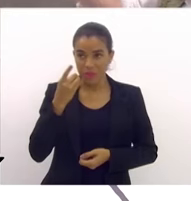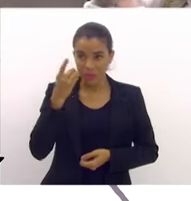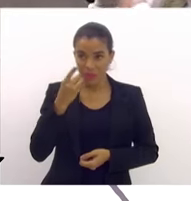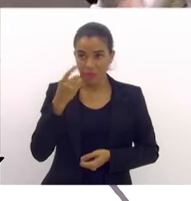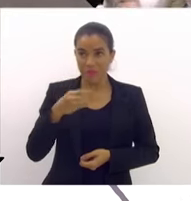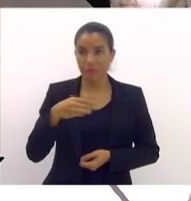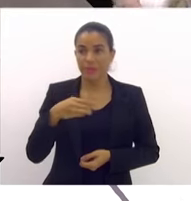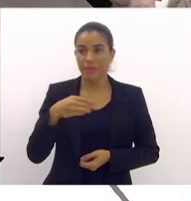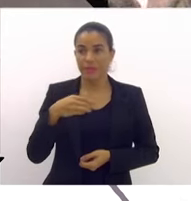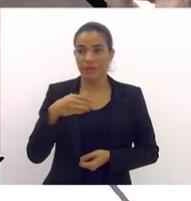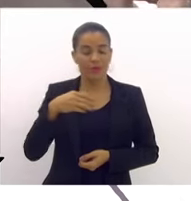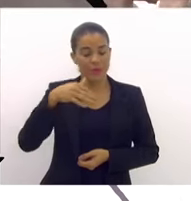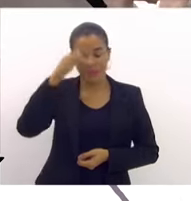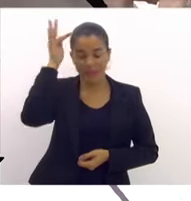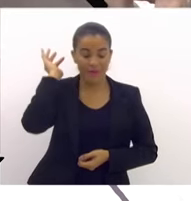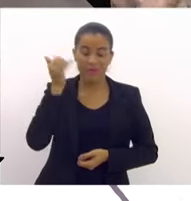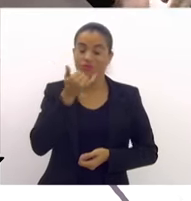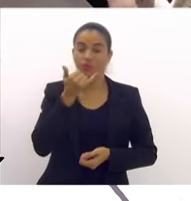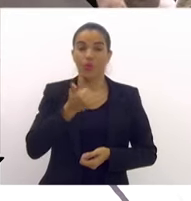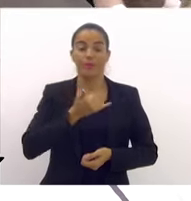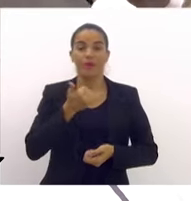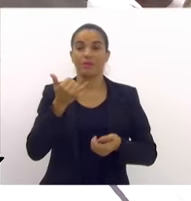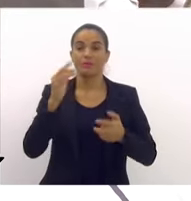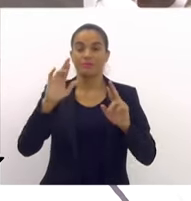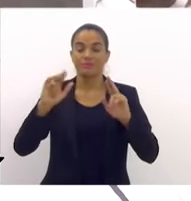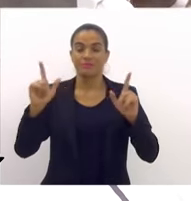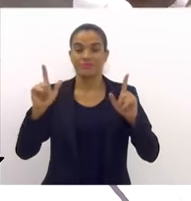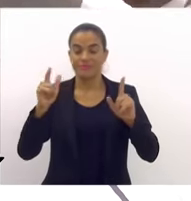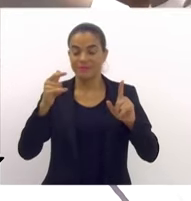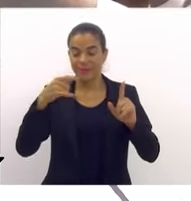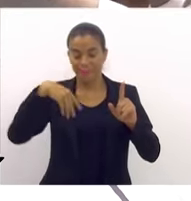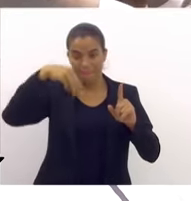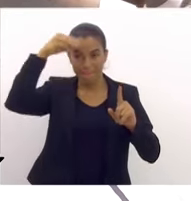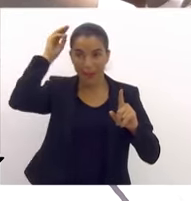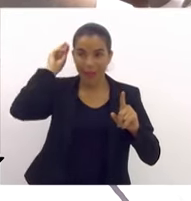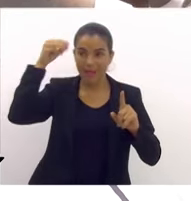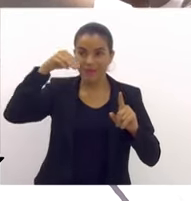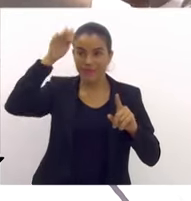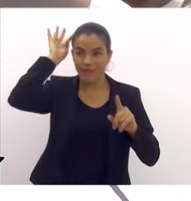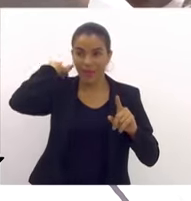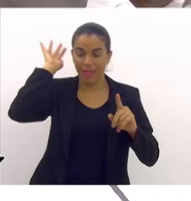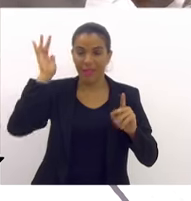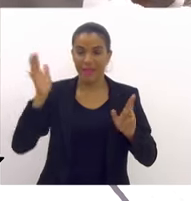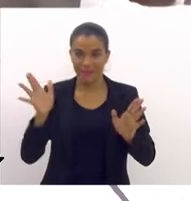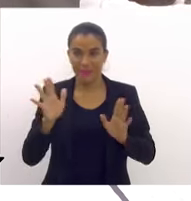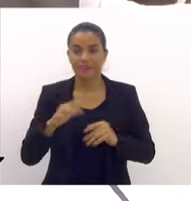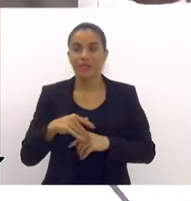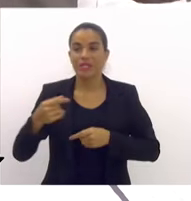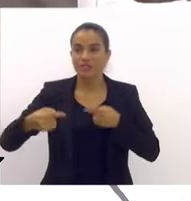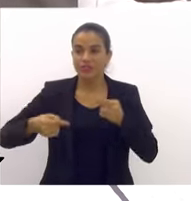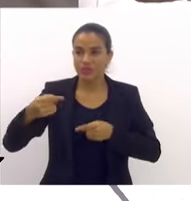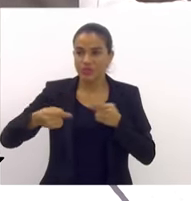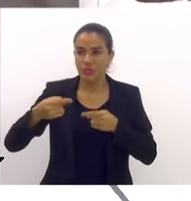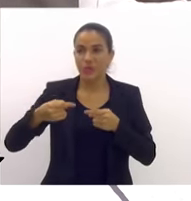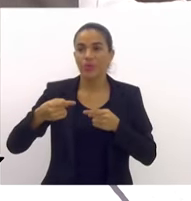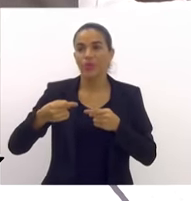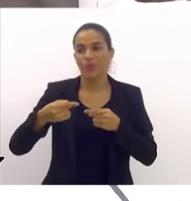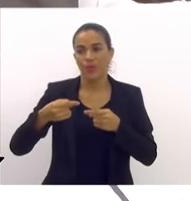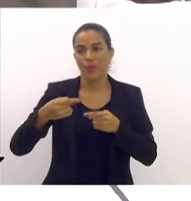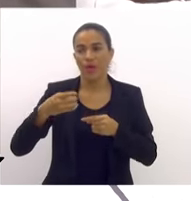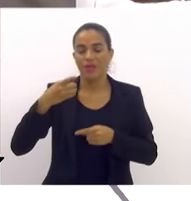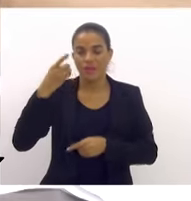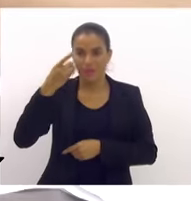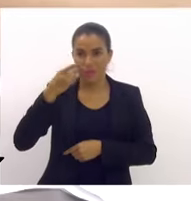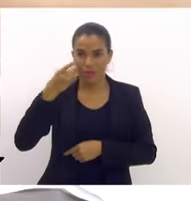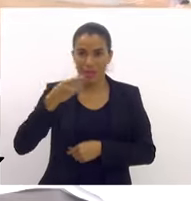né? Deputado Freire. Presidente, desculpe. Presidente. Não, só para lembrar que a gente acabou de discutir o projeto da Renatinha, da